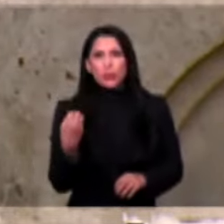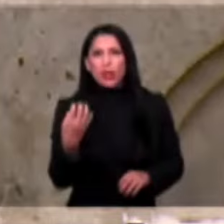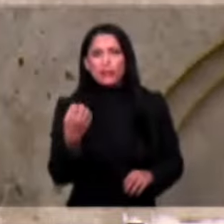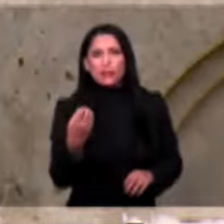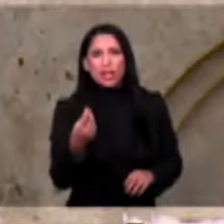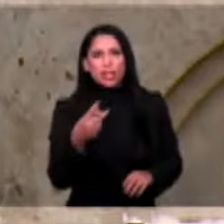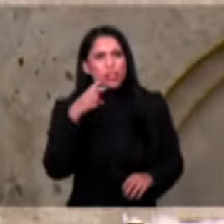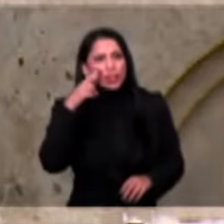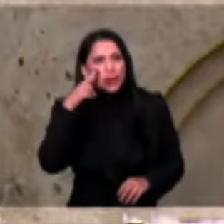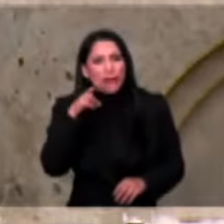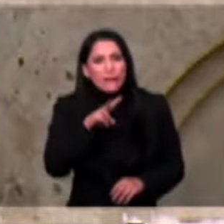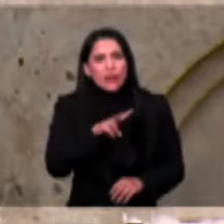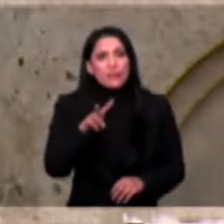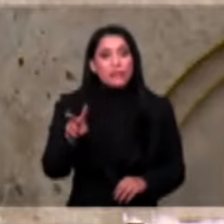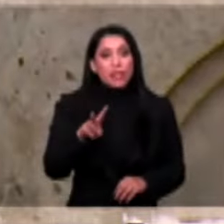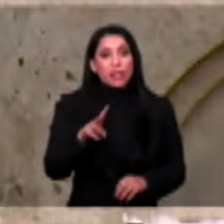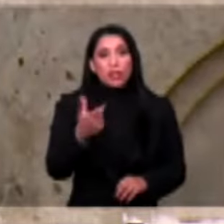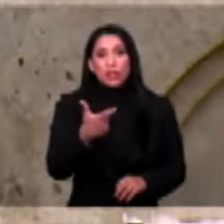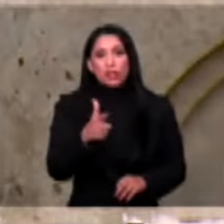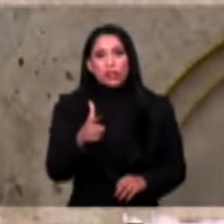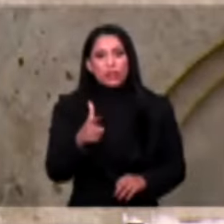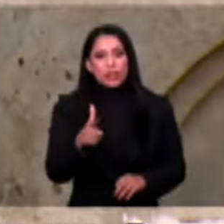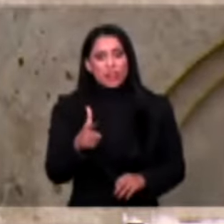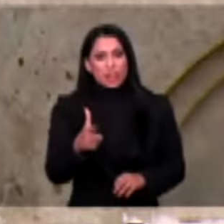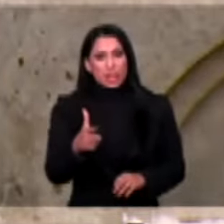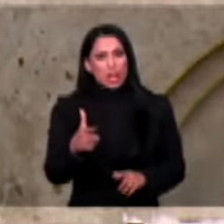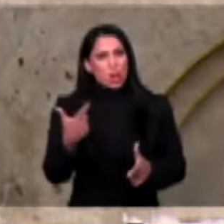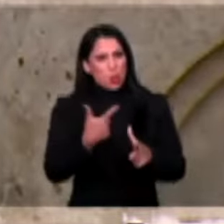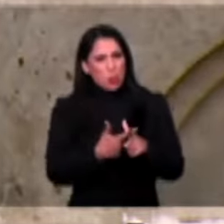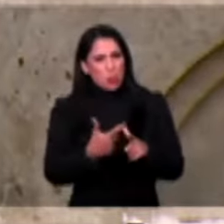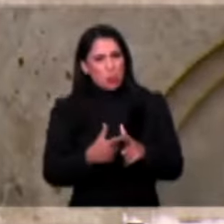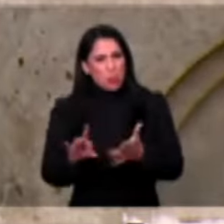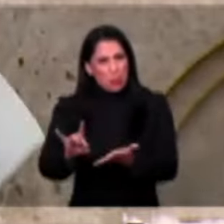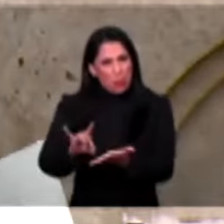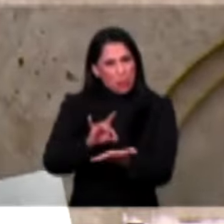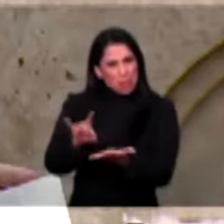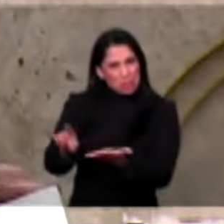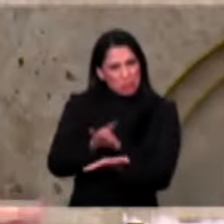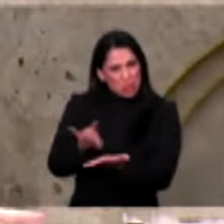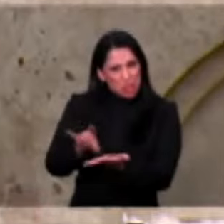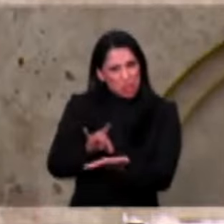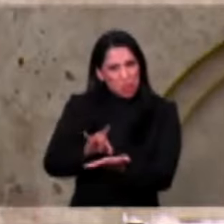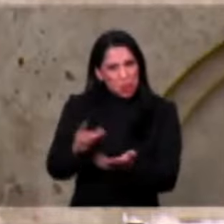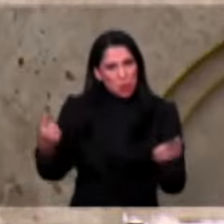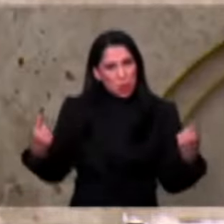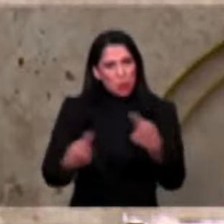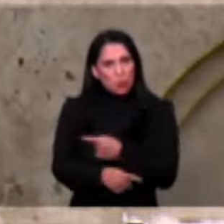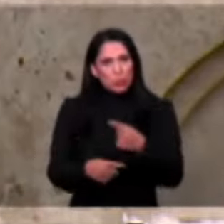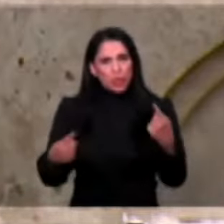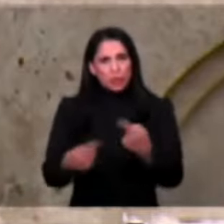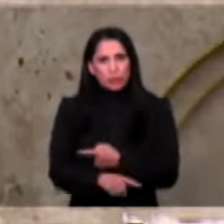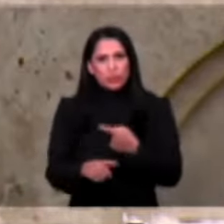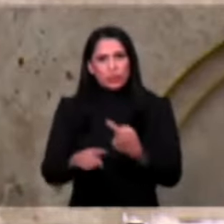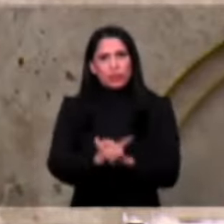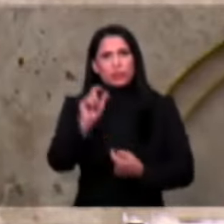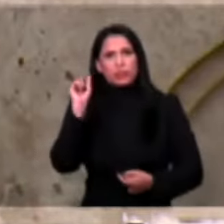de encontrar o feroz Poseidon, os ciclopes ou outros